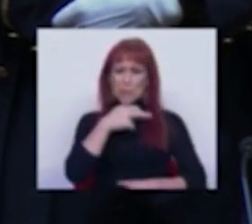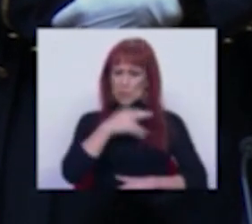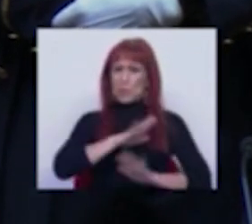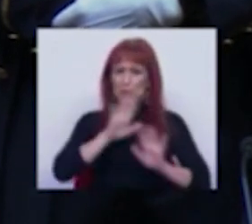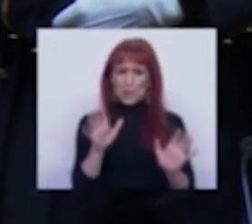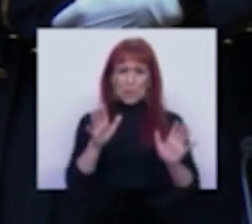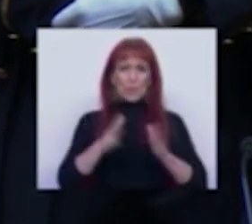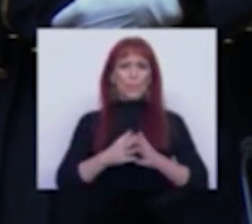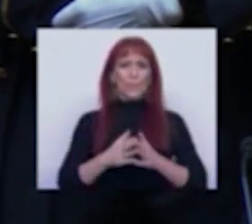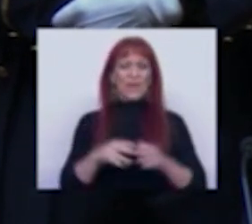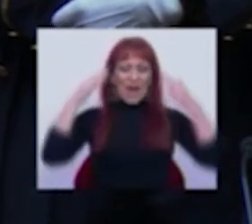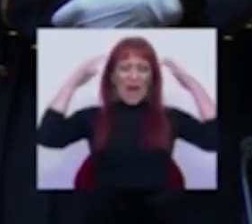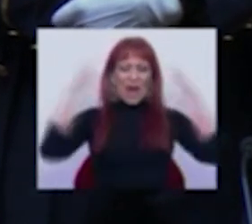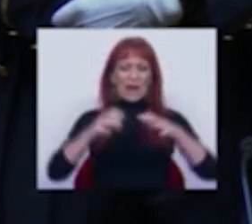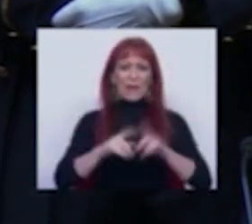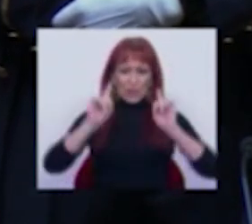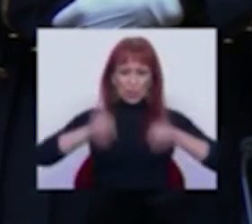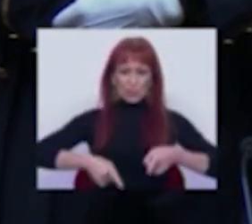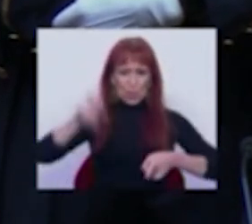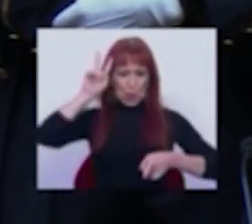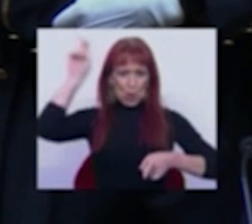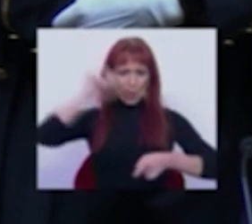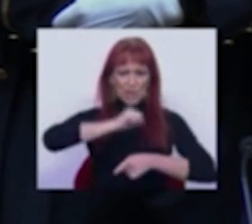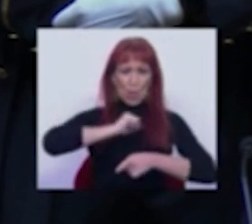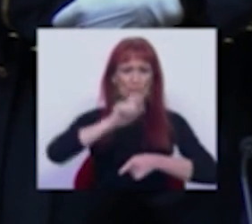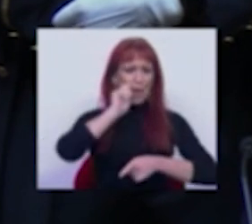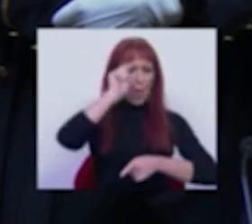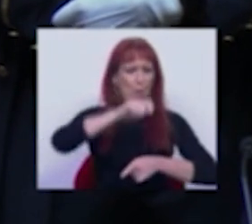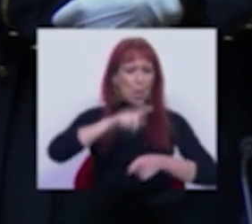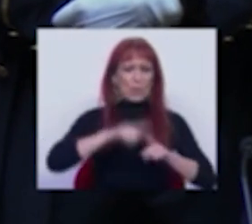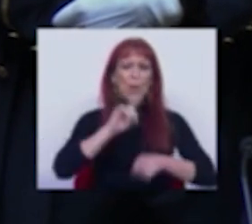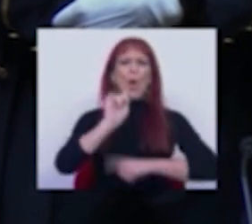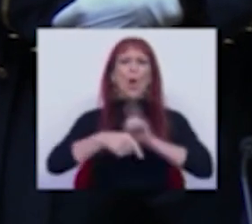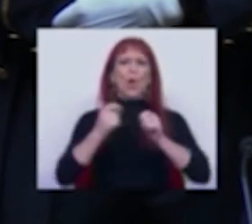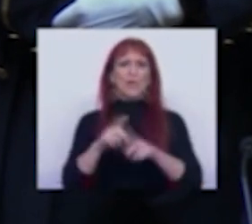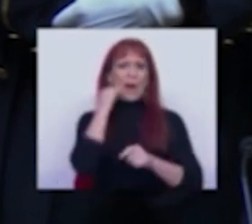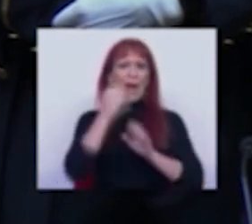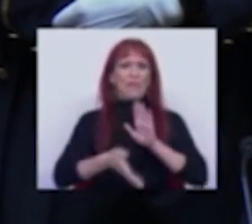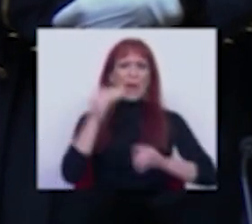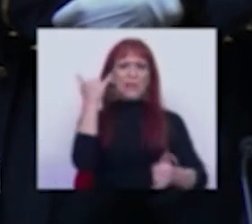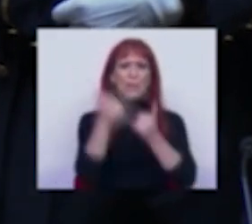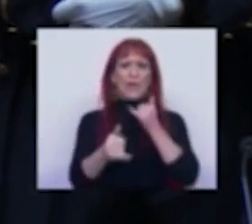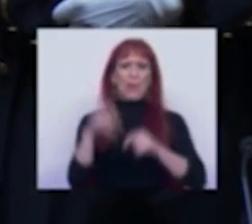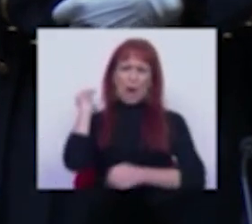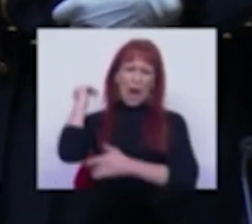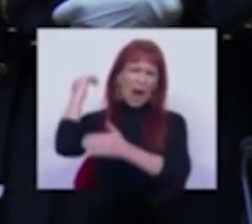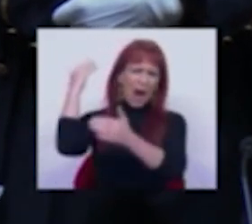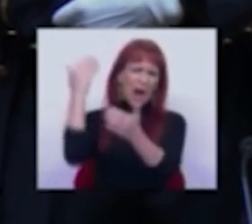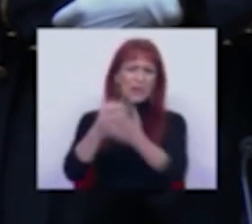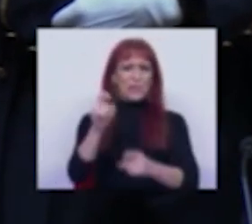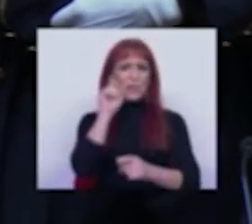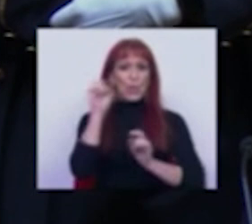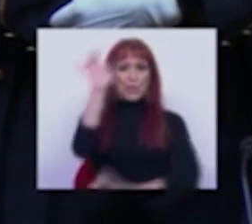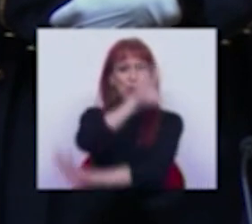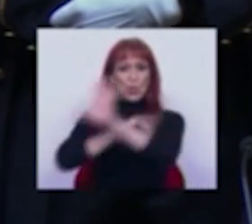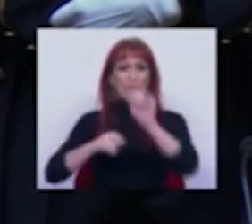dramático. A guerra desencadeada pela Rússia contra a Ucrânia constitui a mais grave ameaça em décadas à segurança